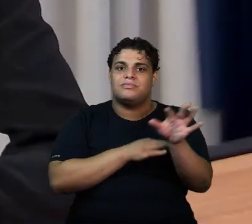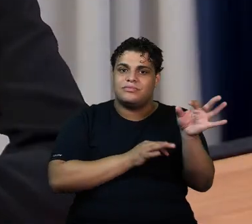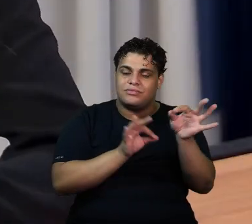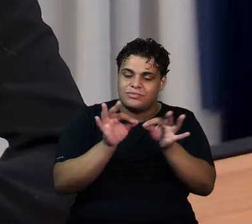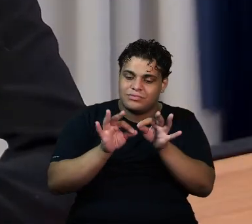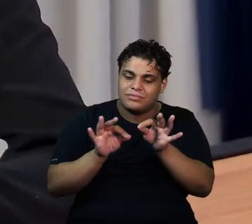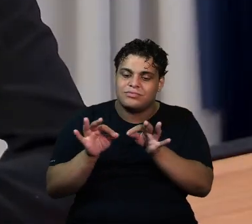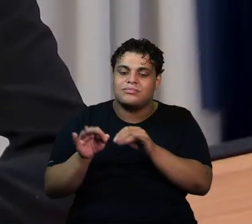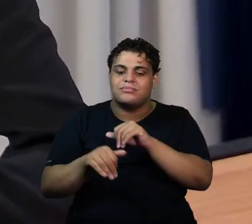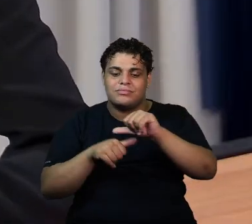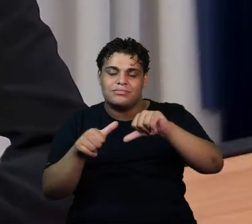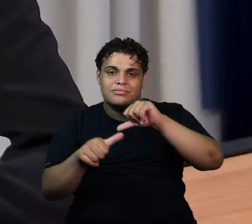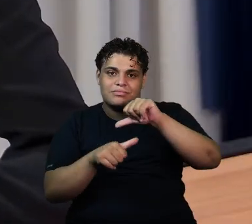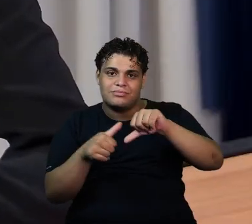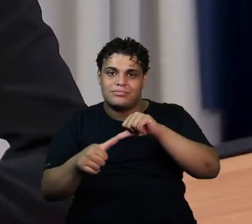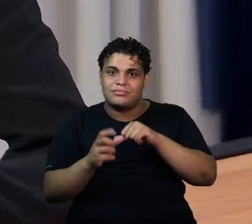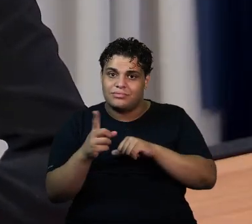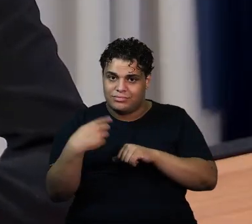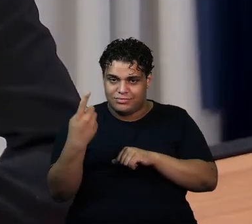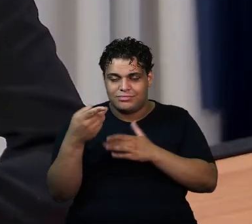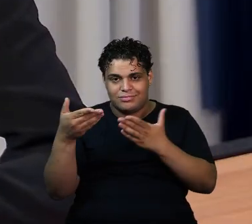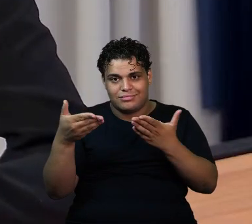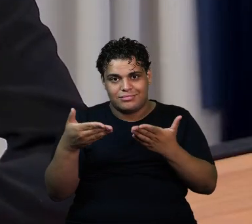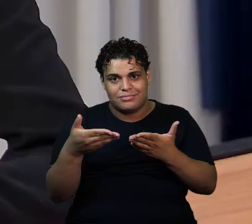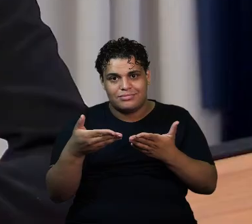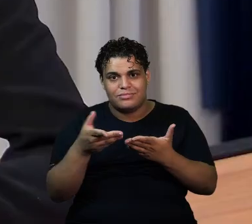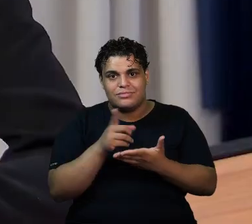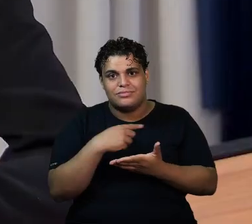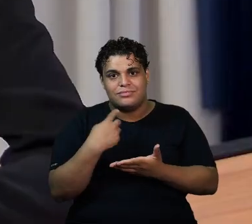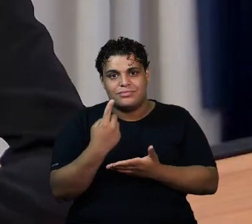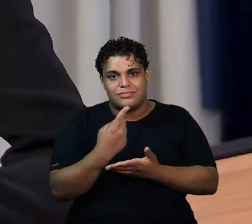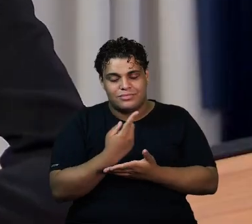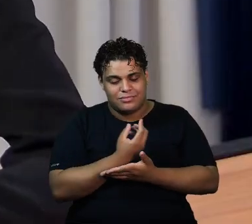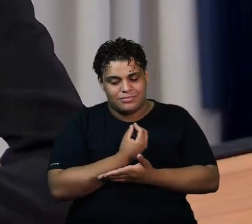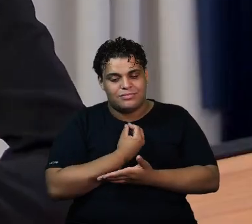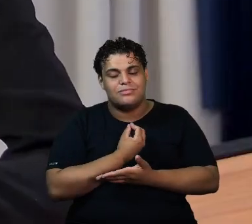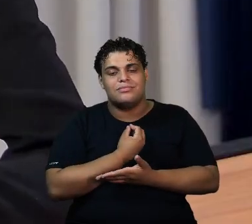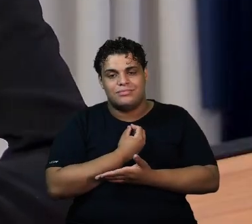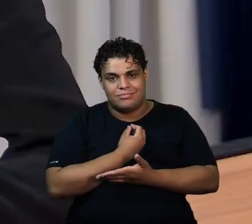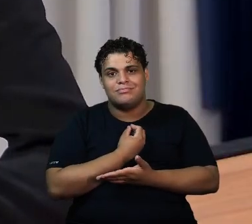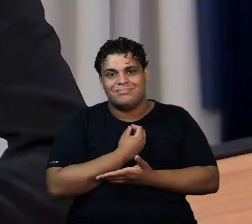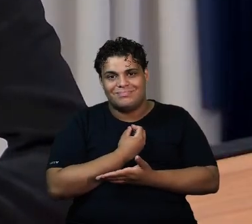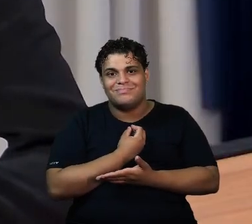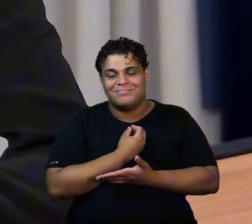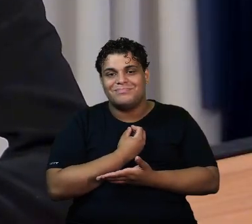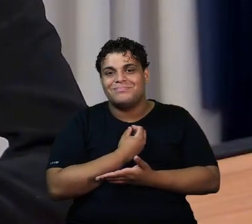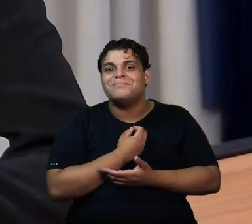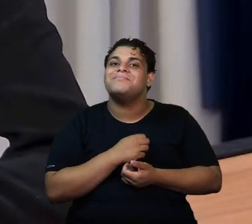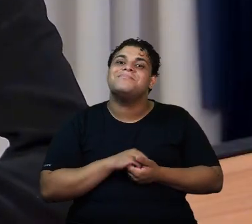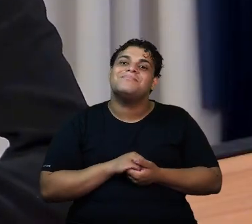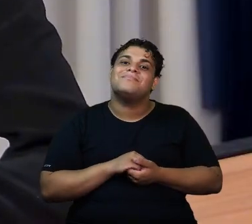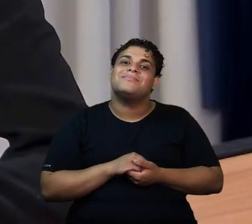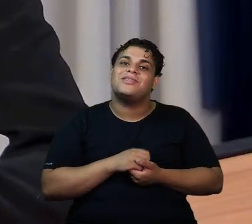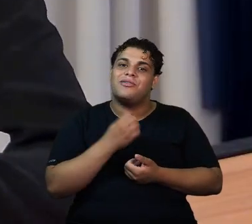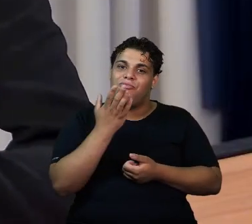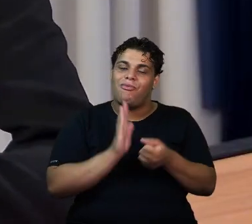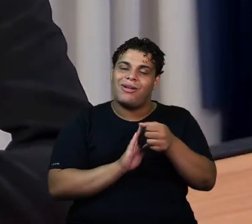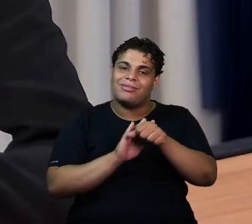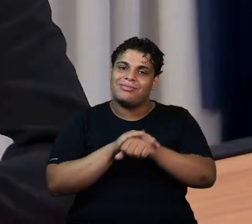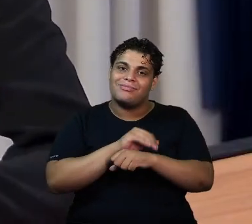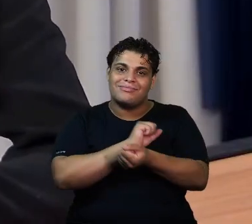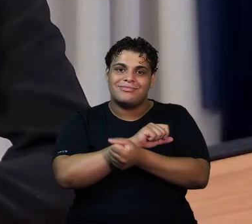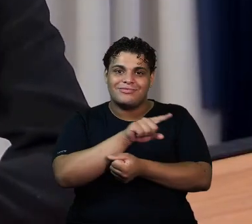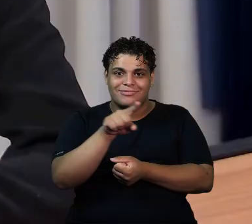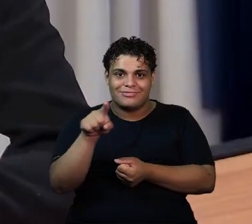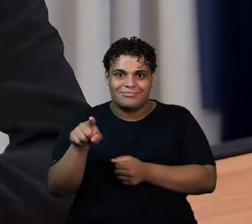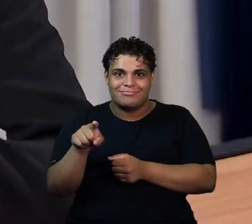projetos transformadores. Nós estamos aqui para isso, a gente nasceu para isso, a gente existe para isso. Então, muito boa noite, espero que vocês tenham